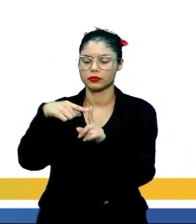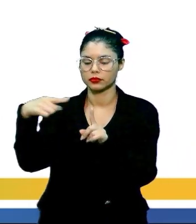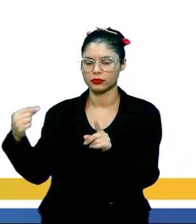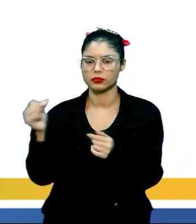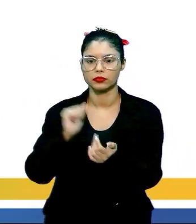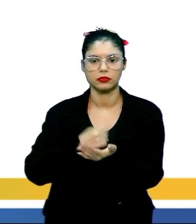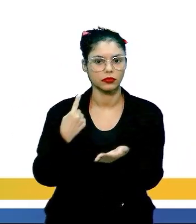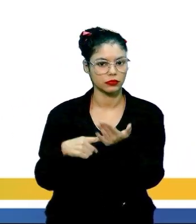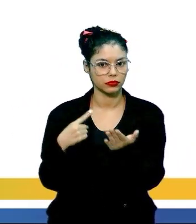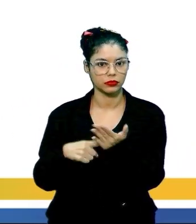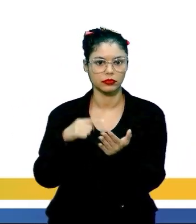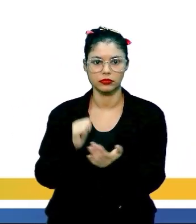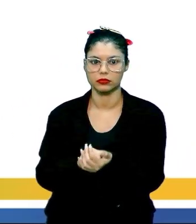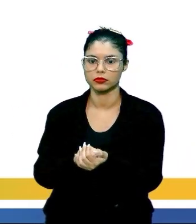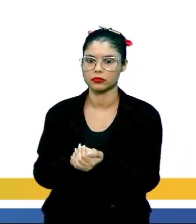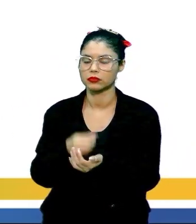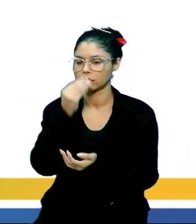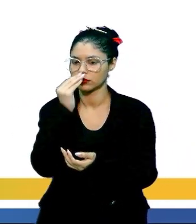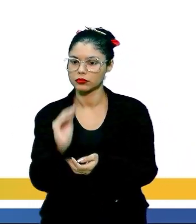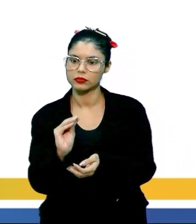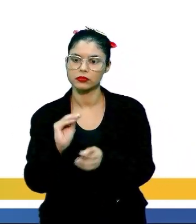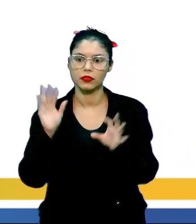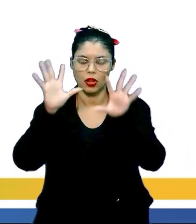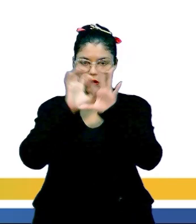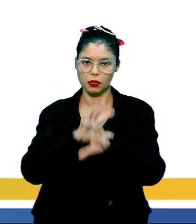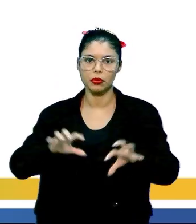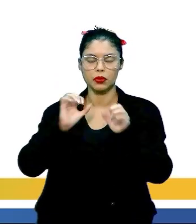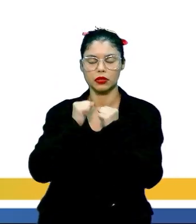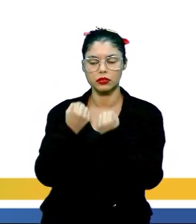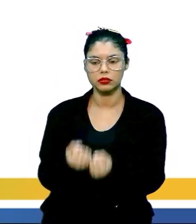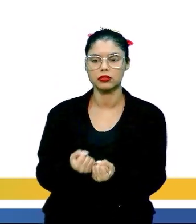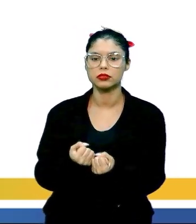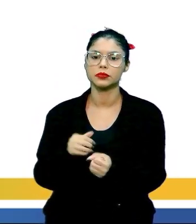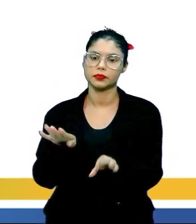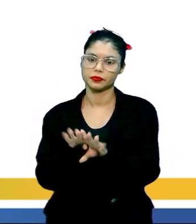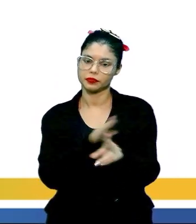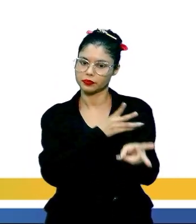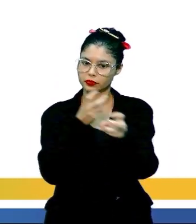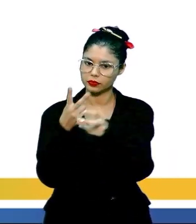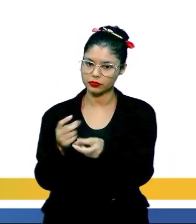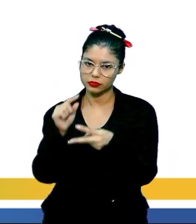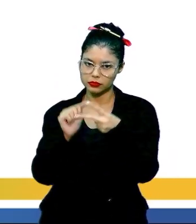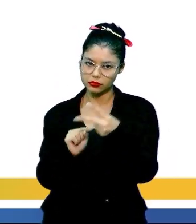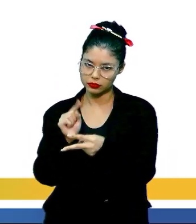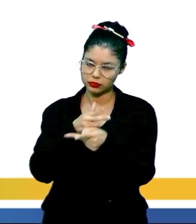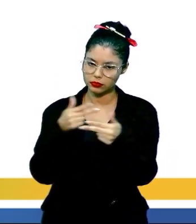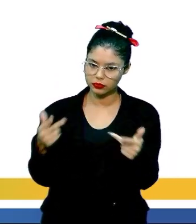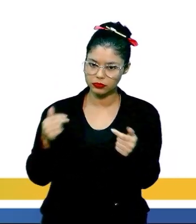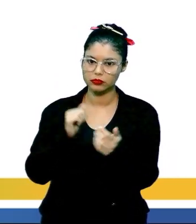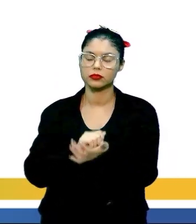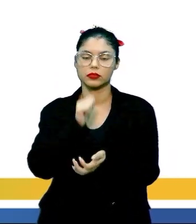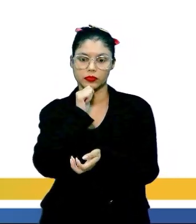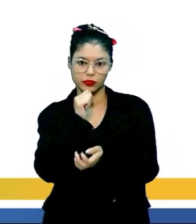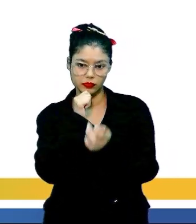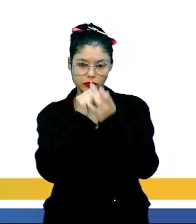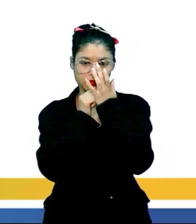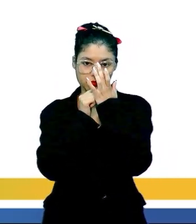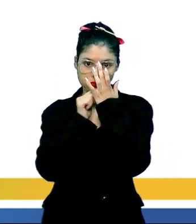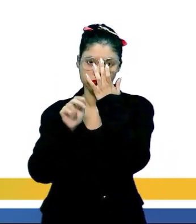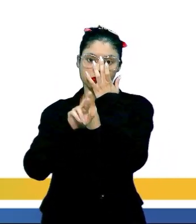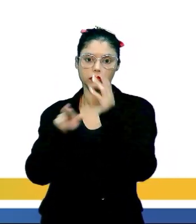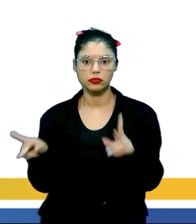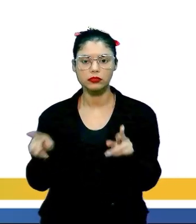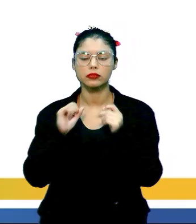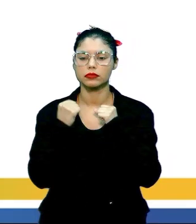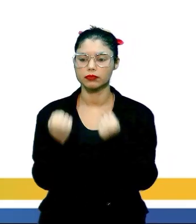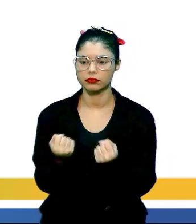sala, desprezando o ar, a resistência do ar, a gente vai perceber que esses dois objetos, apesar de terem pesos